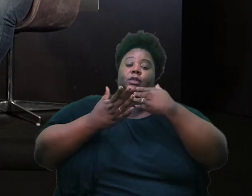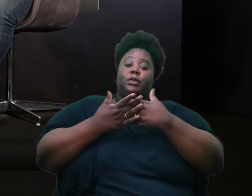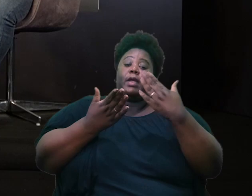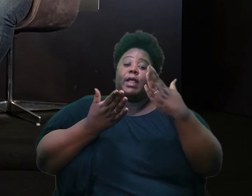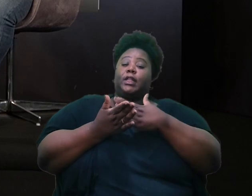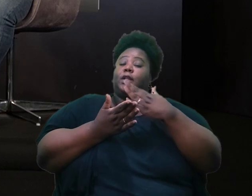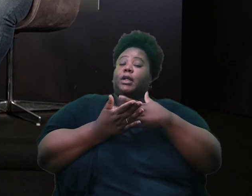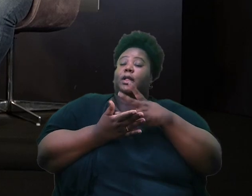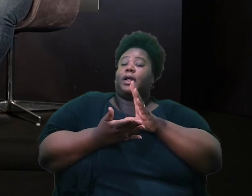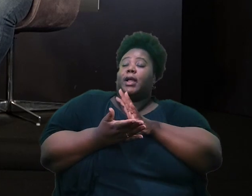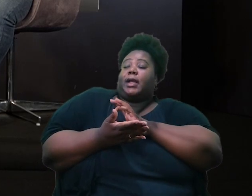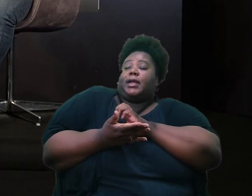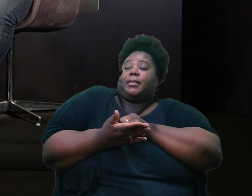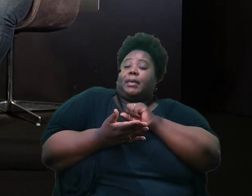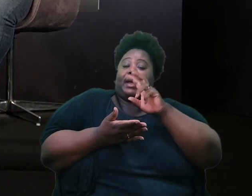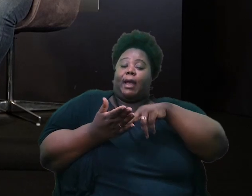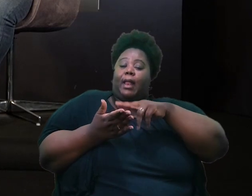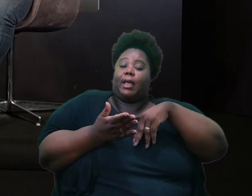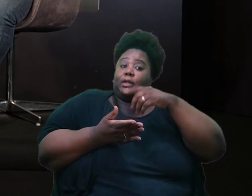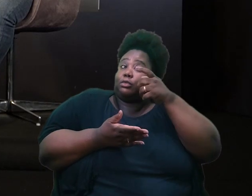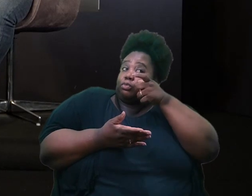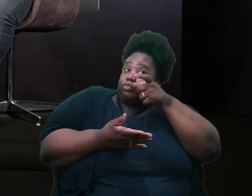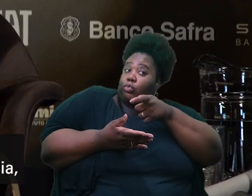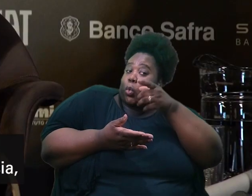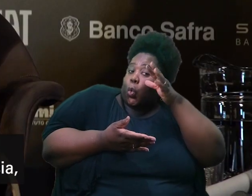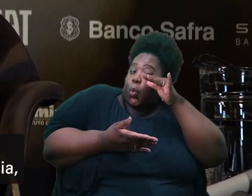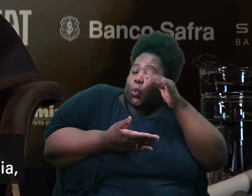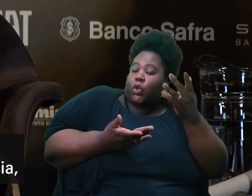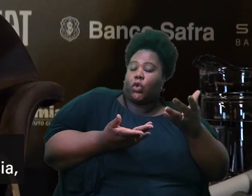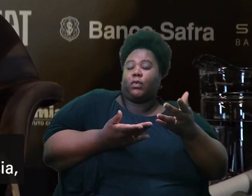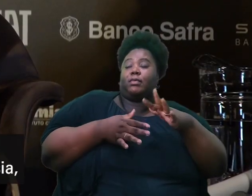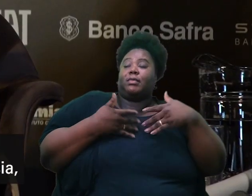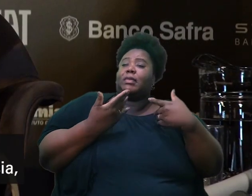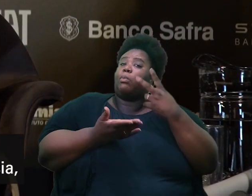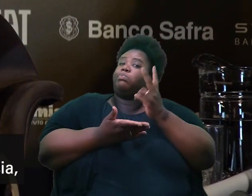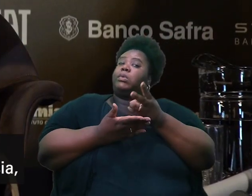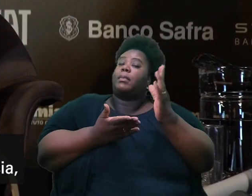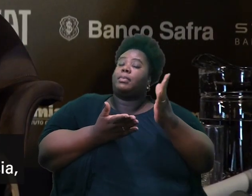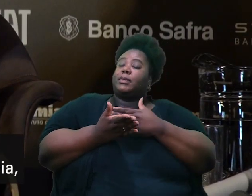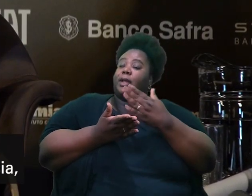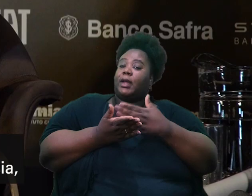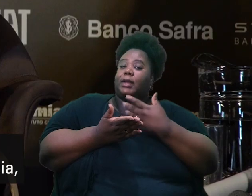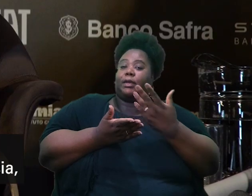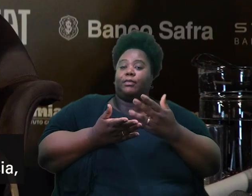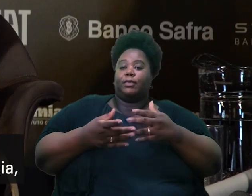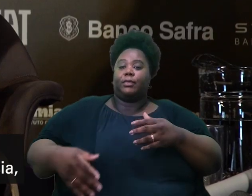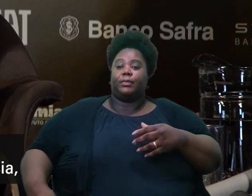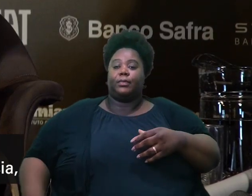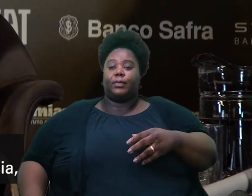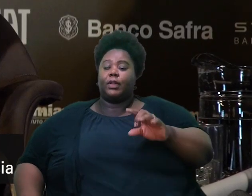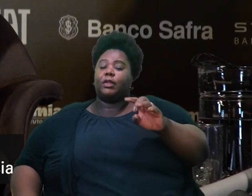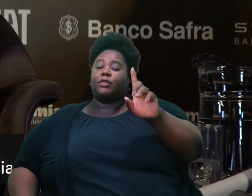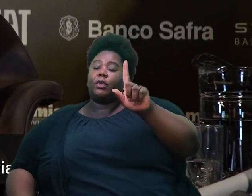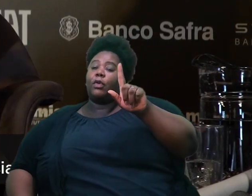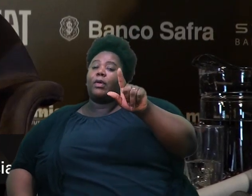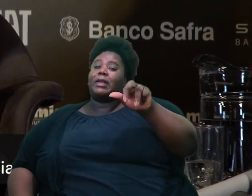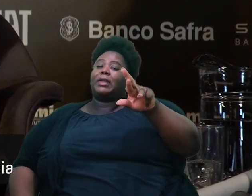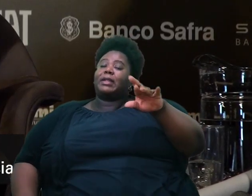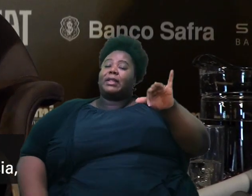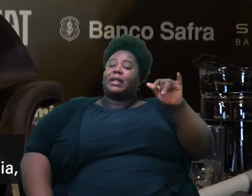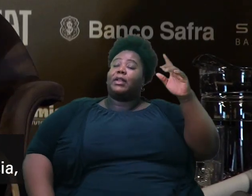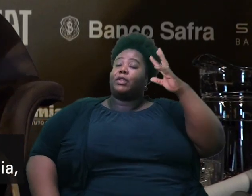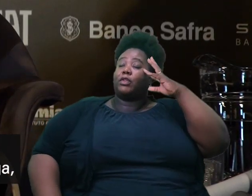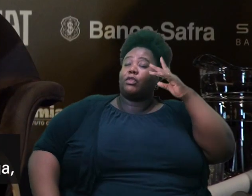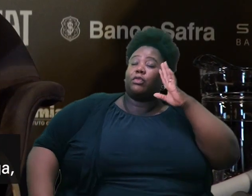Amar. Eu sou muito curiosa. Então, eu sempre lia, não só literatura de